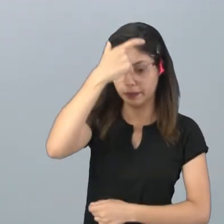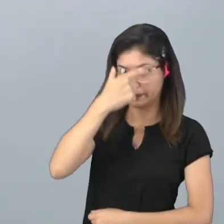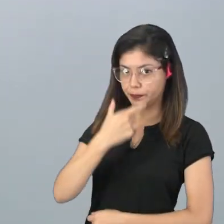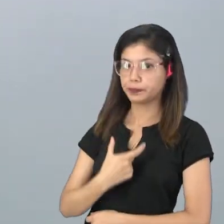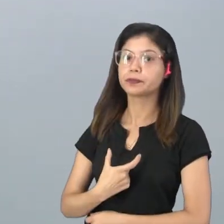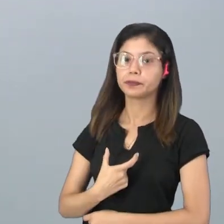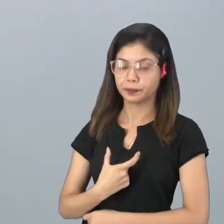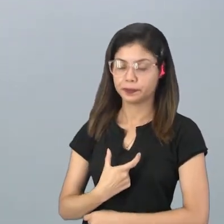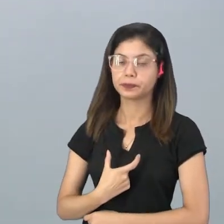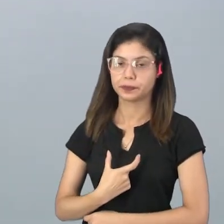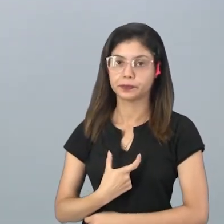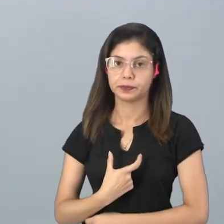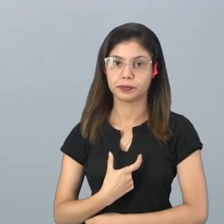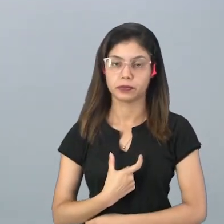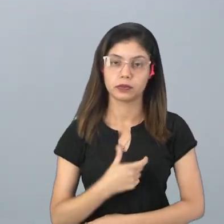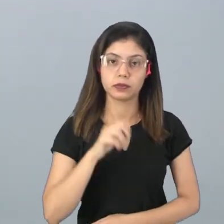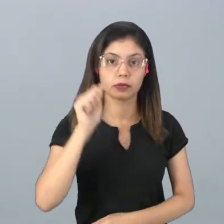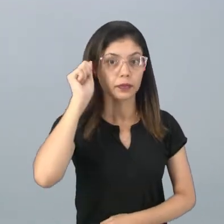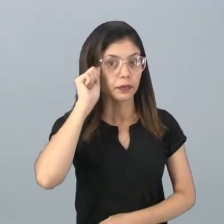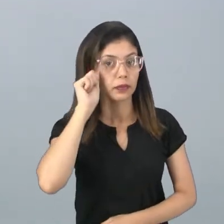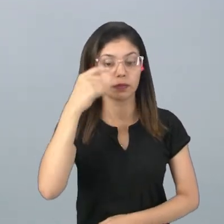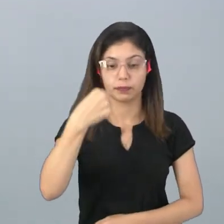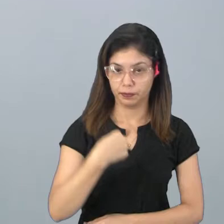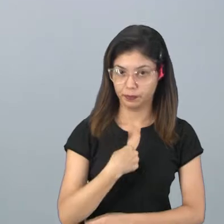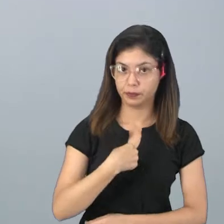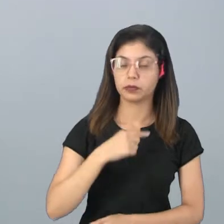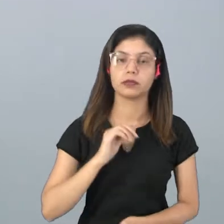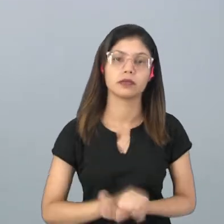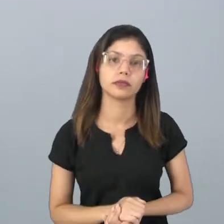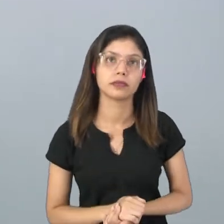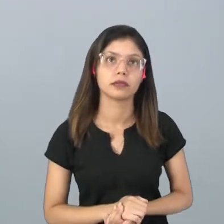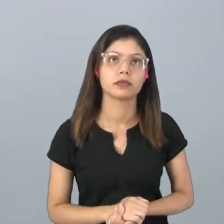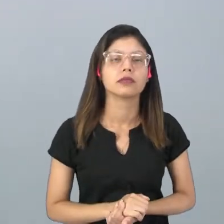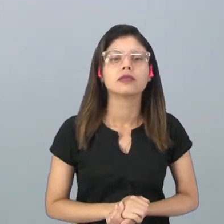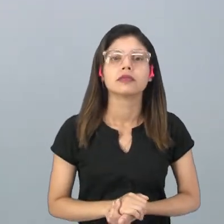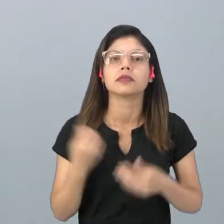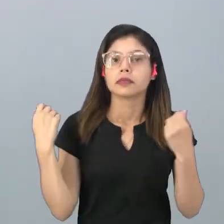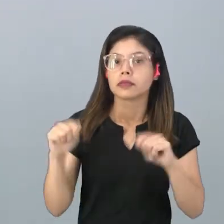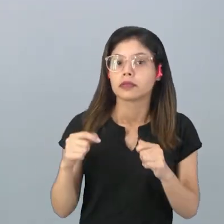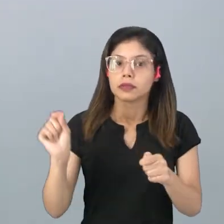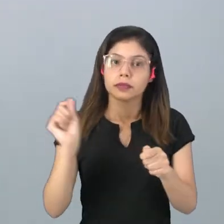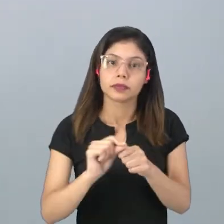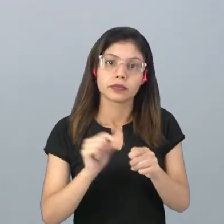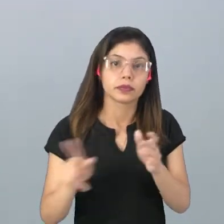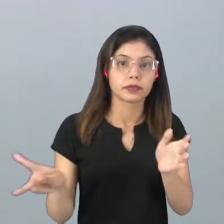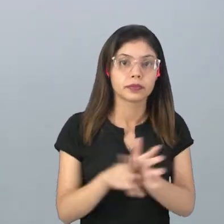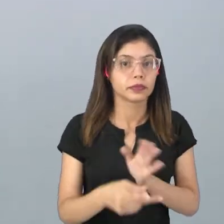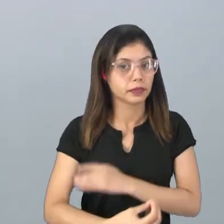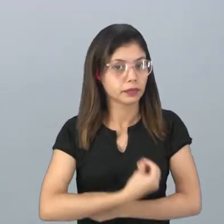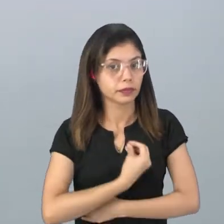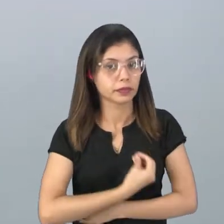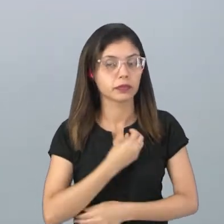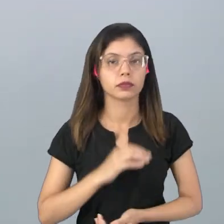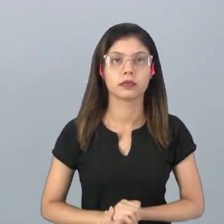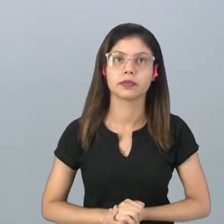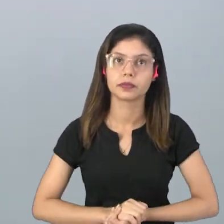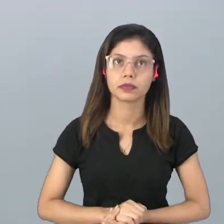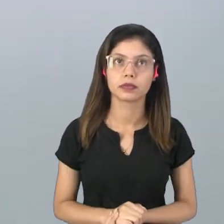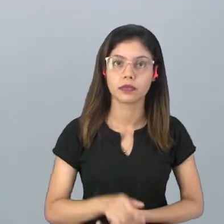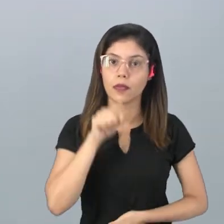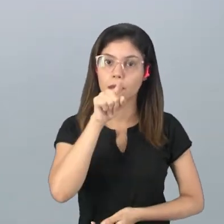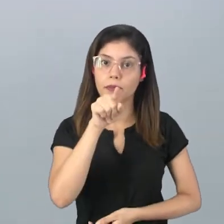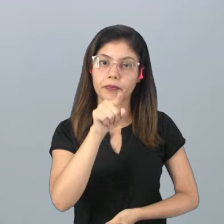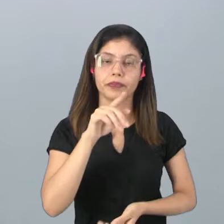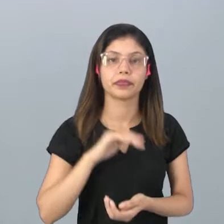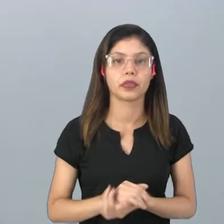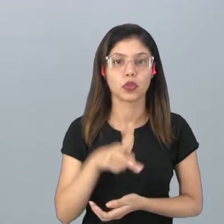eu estou me referindo ao autor, no caso eu. Biografia é a vida de alguém, então eu faço sobre a minha própria vida.